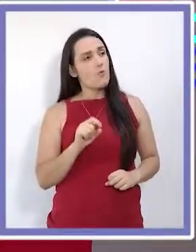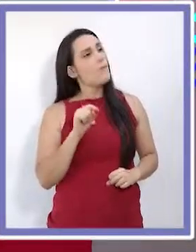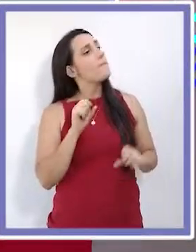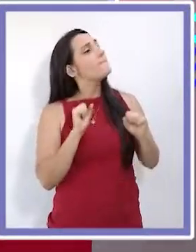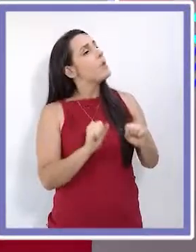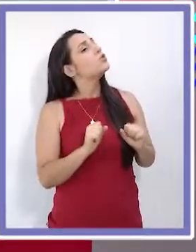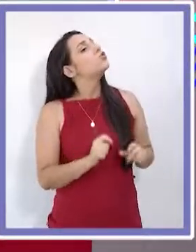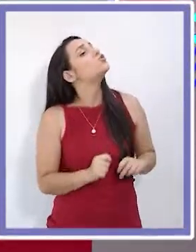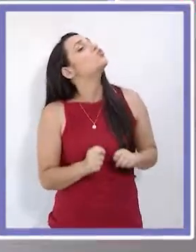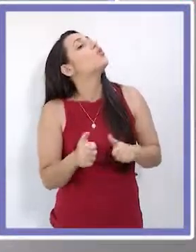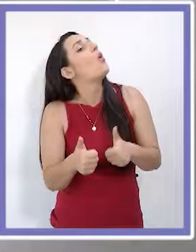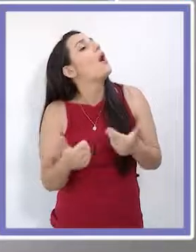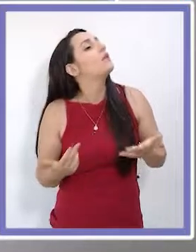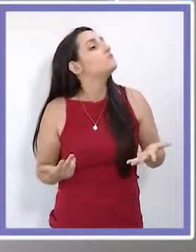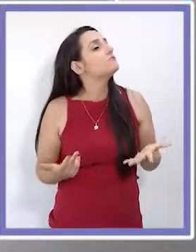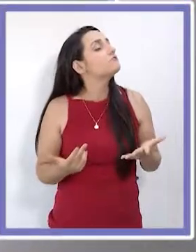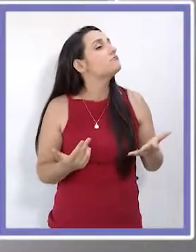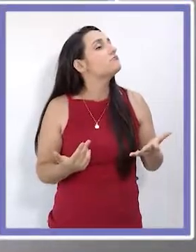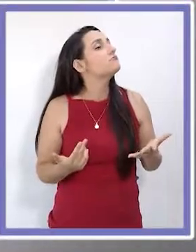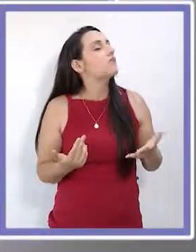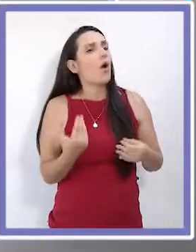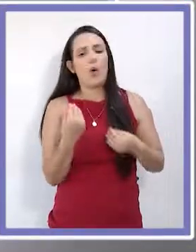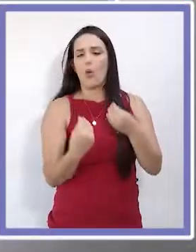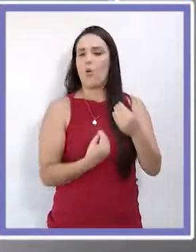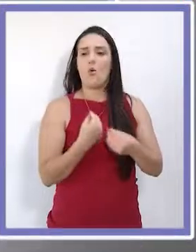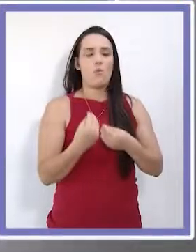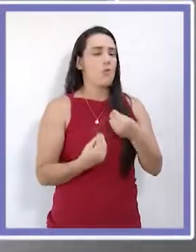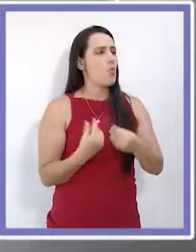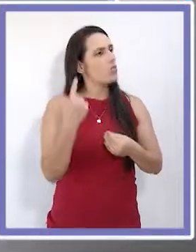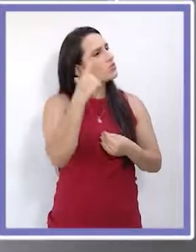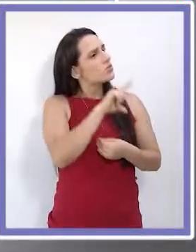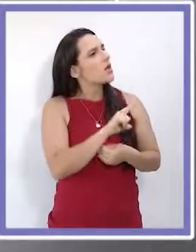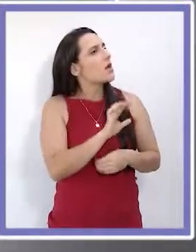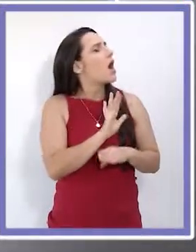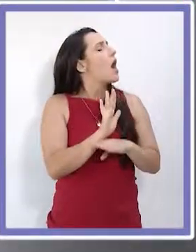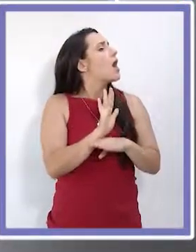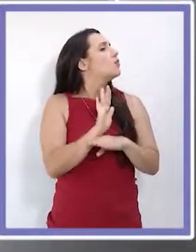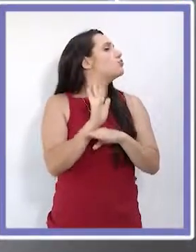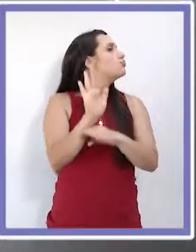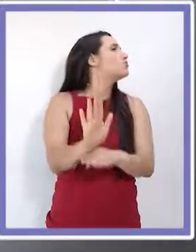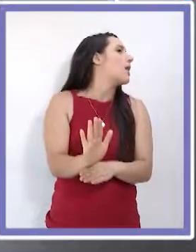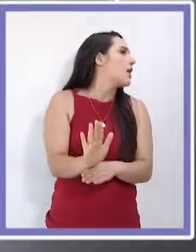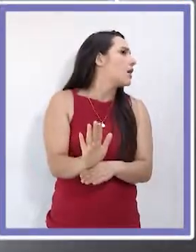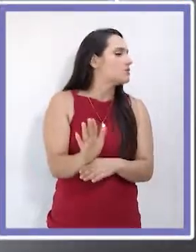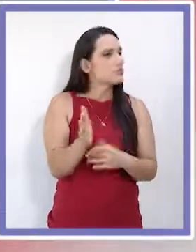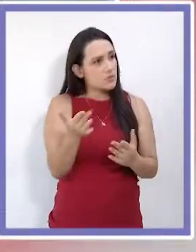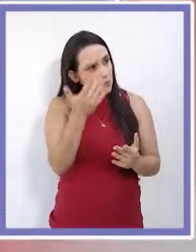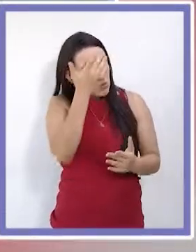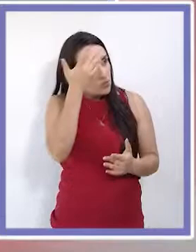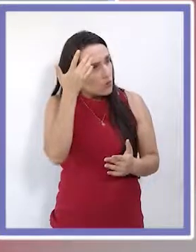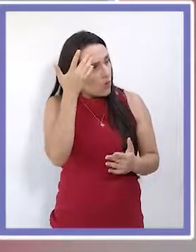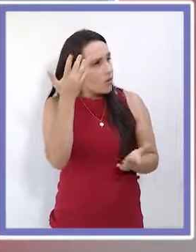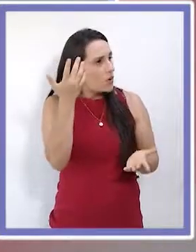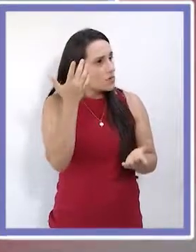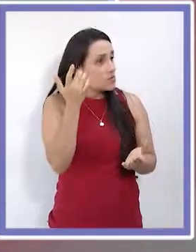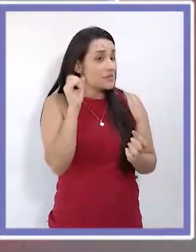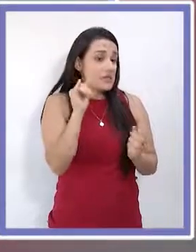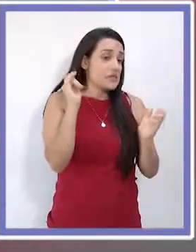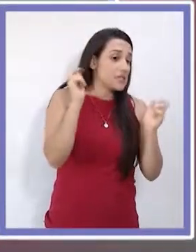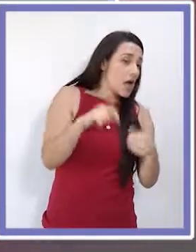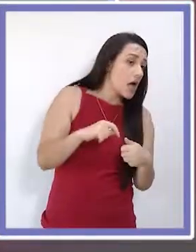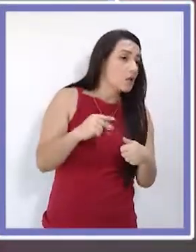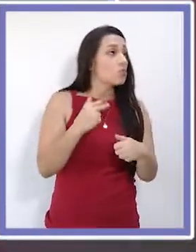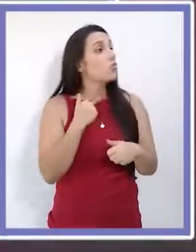órgãos podem ser doados e que essa conscientização toda ajuda a entender, a população a entender o que pode e o que não